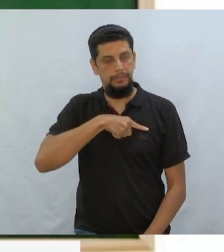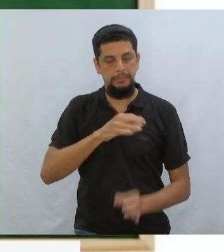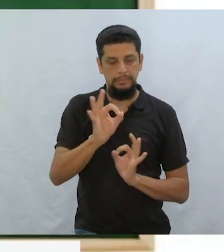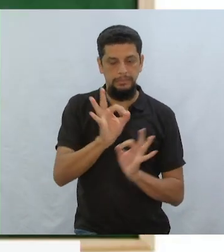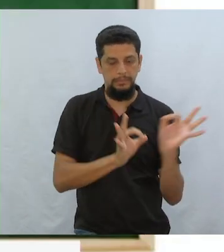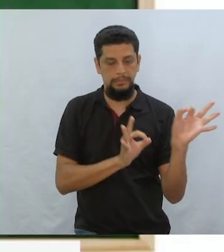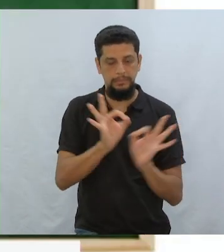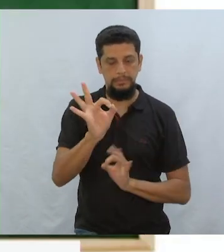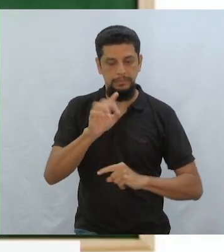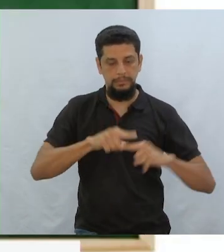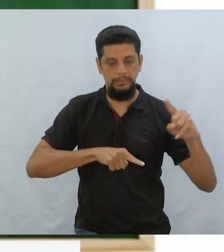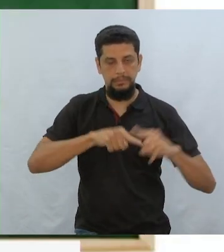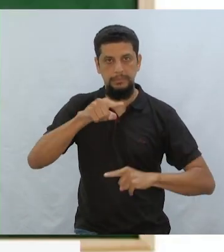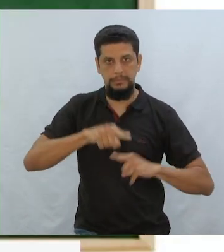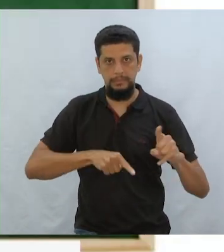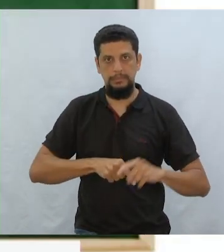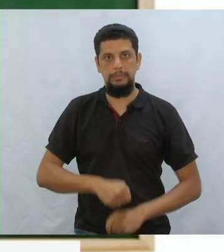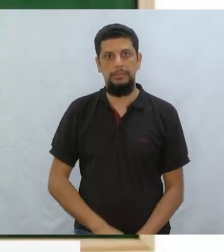separar os nossos materiais.